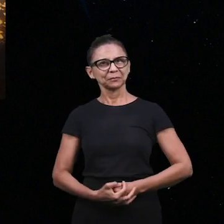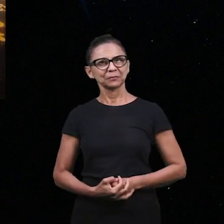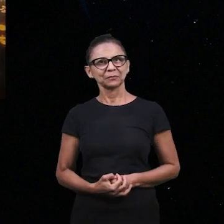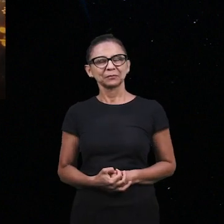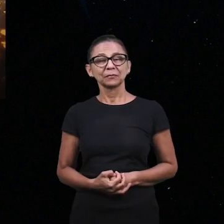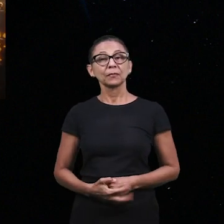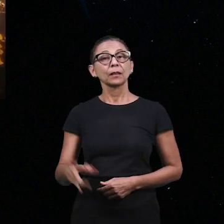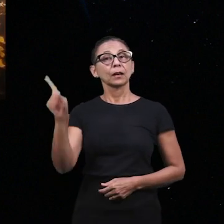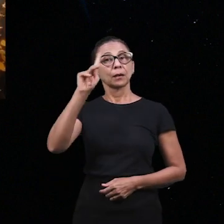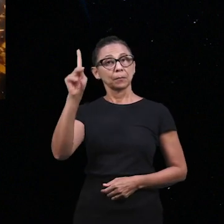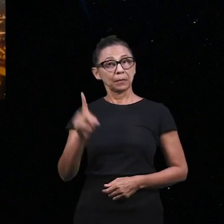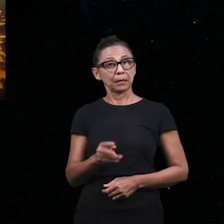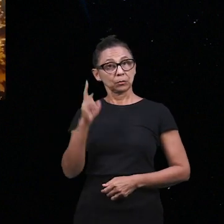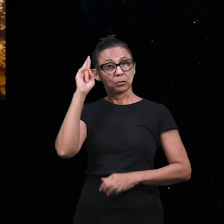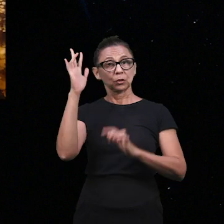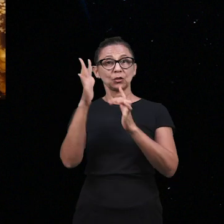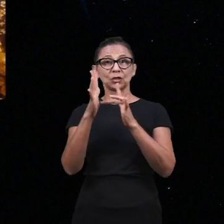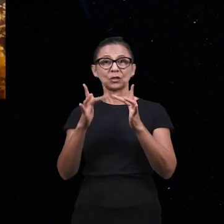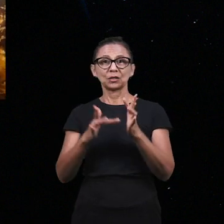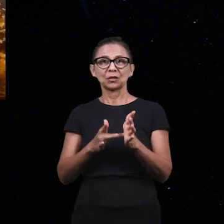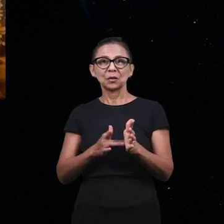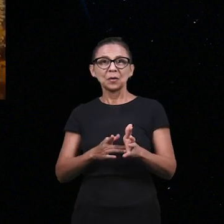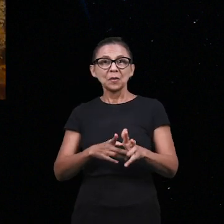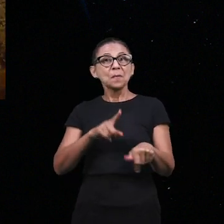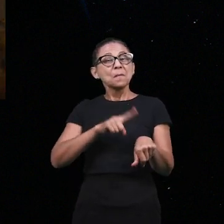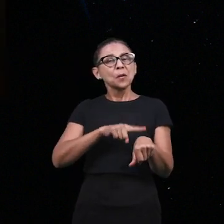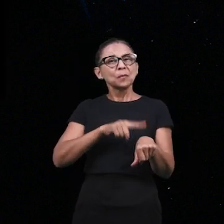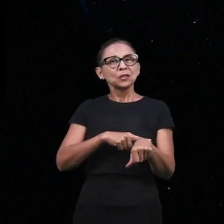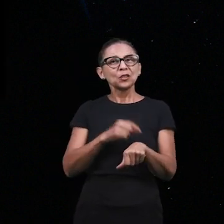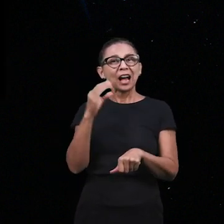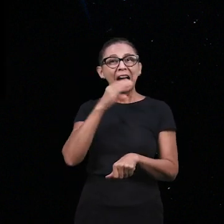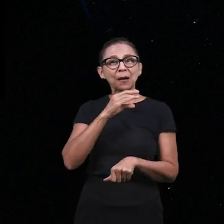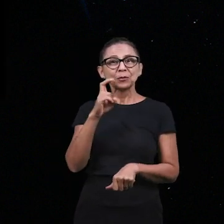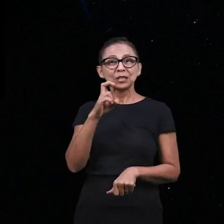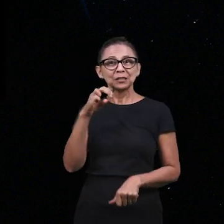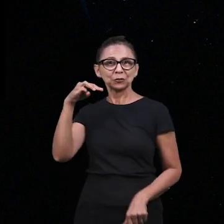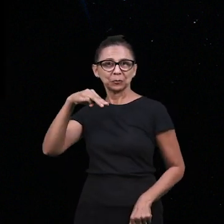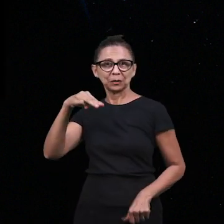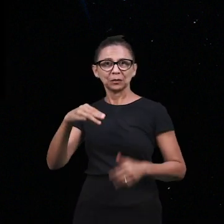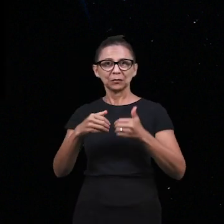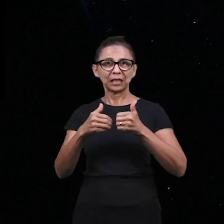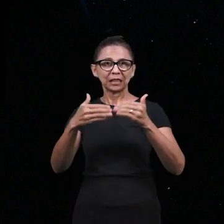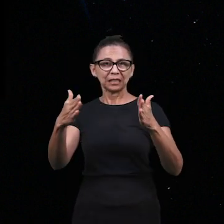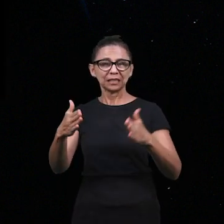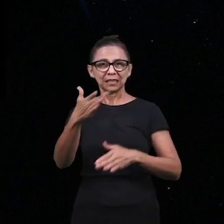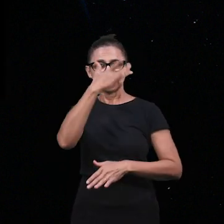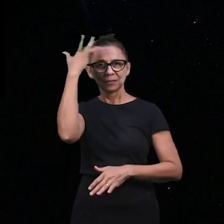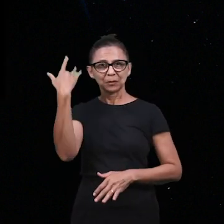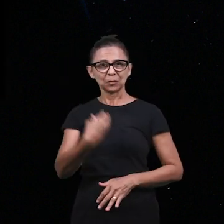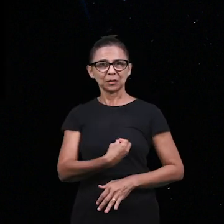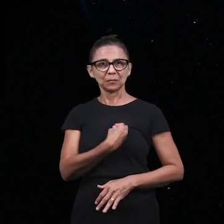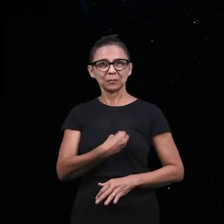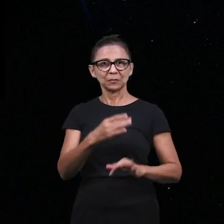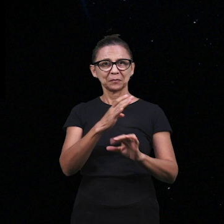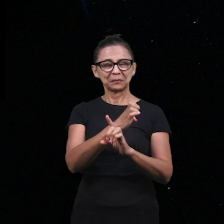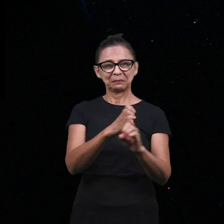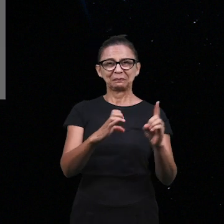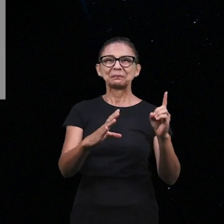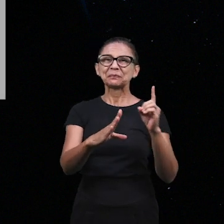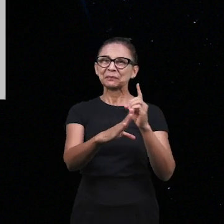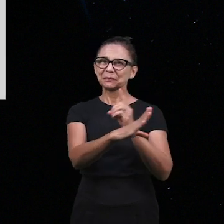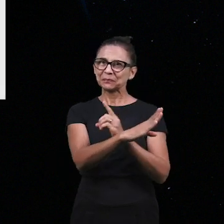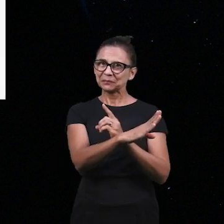A paz do Senhor Jesus. Dentro de 5 minutos, daremos início às participações da Escola Bíblica